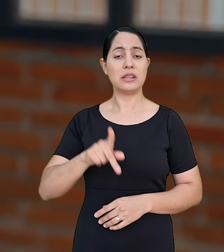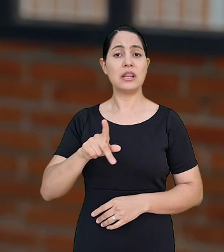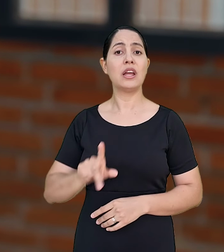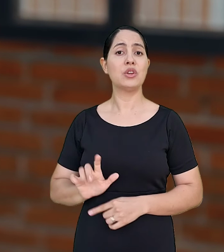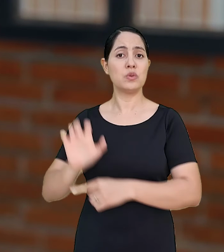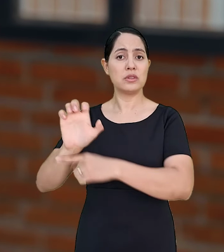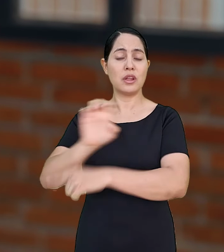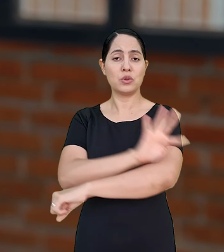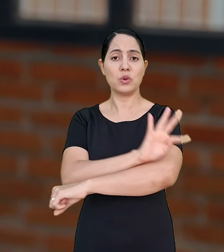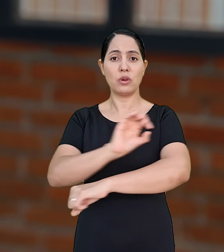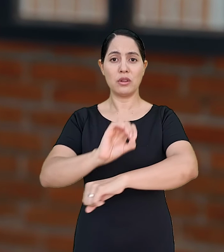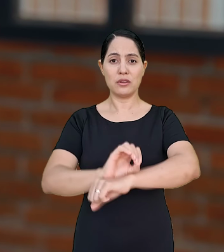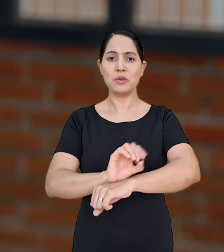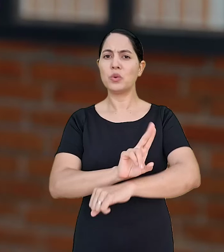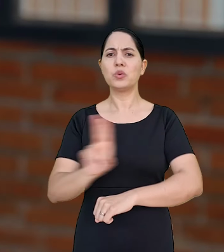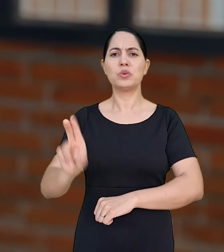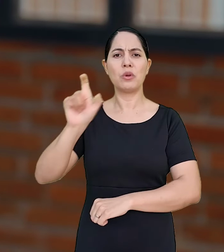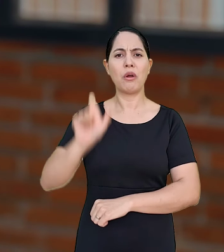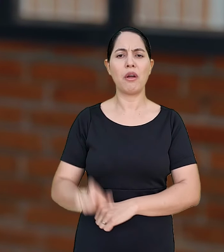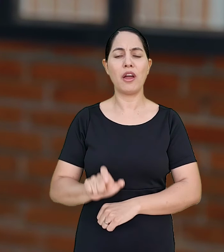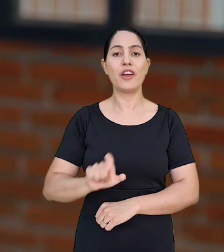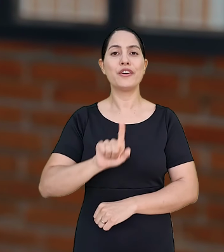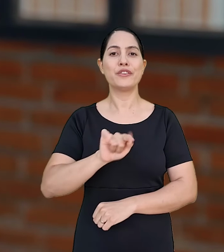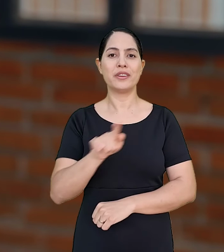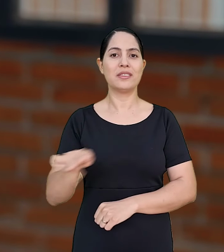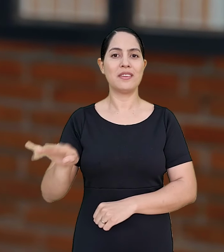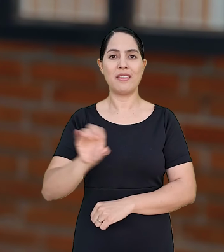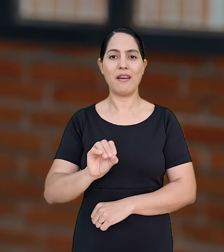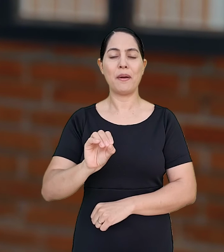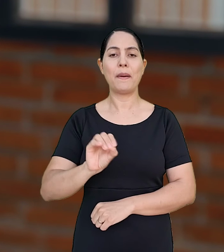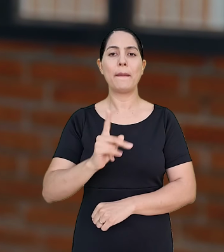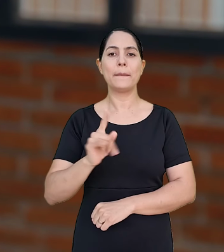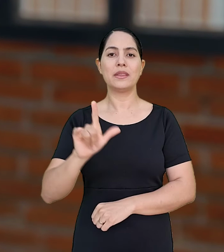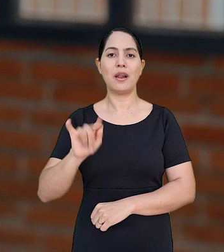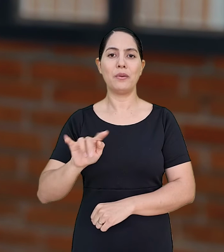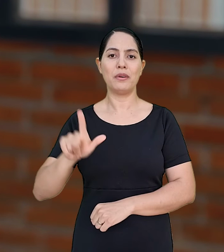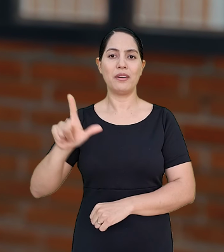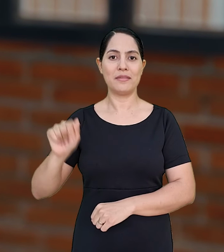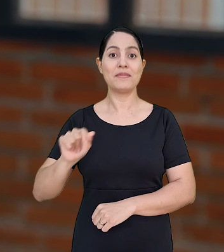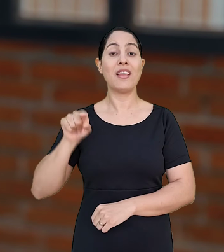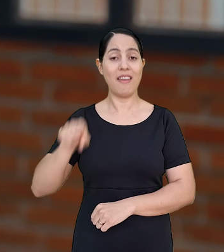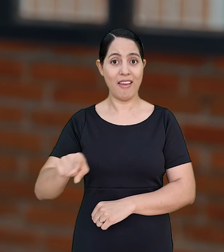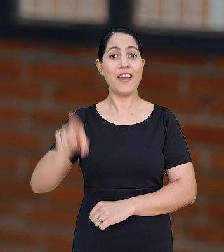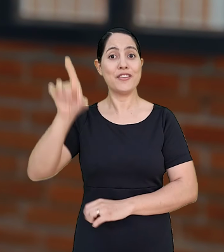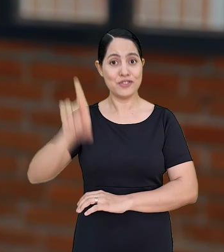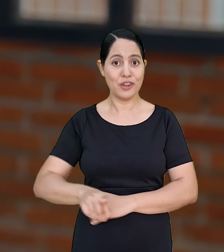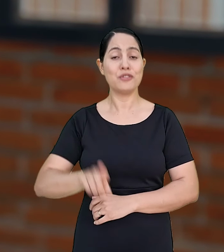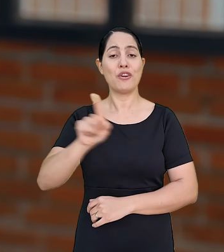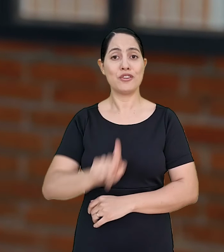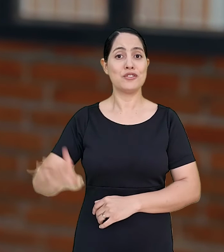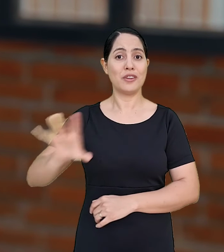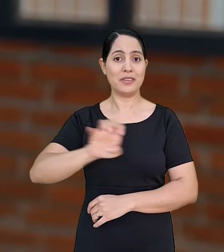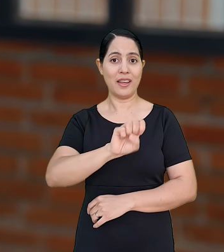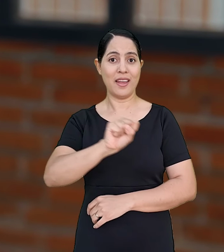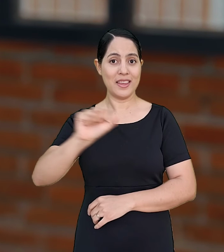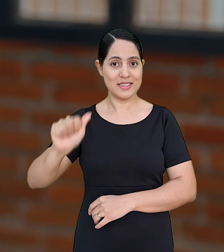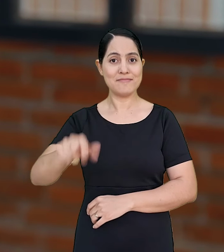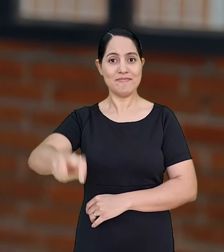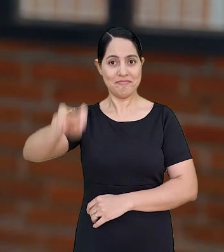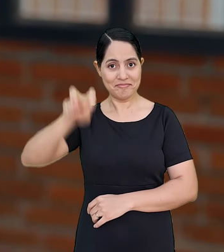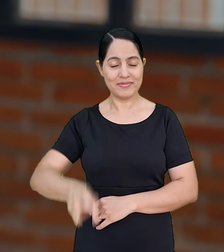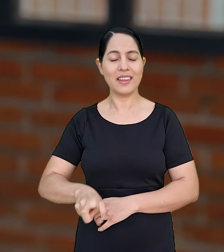Tocantins, Gedeon Pitaluga, foi empossado em março desse ano como novo diretor-geral da Escola Superior da Advocacia Nacional.